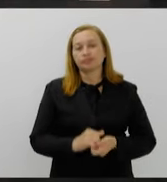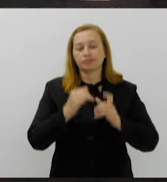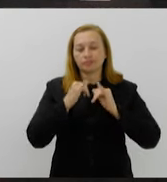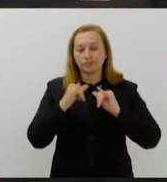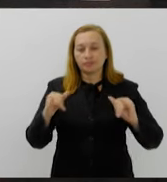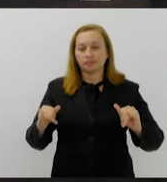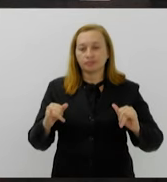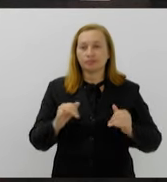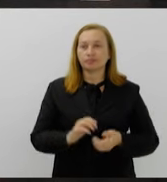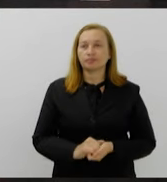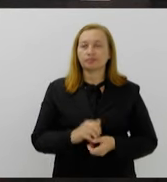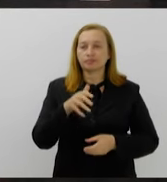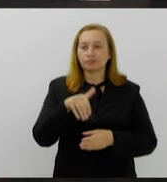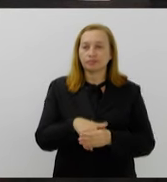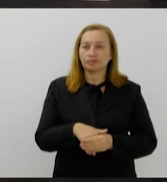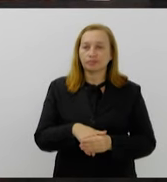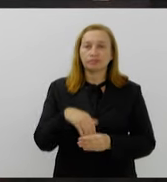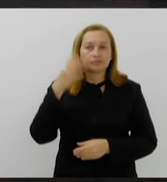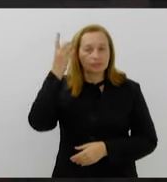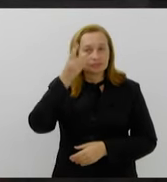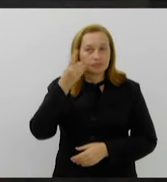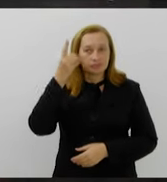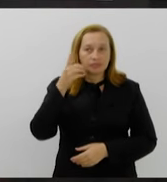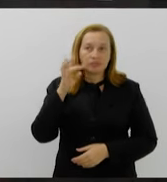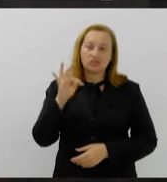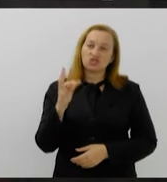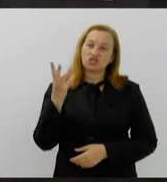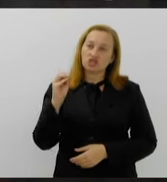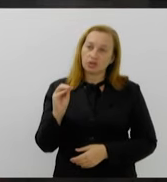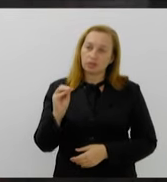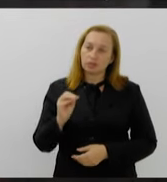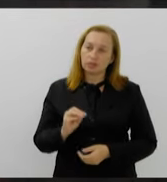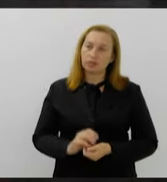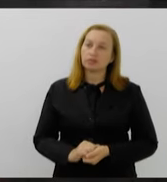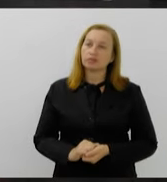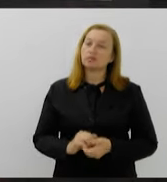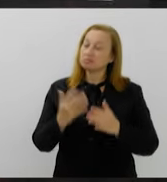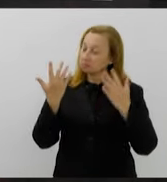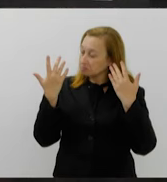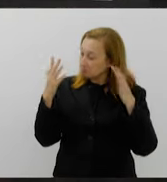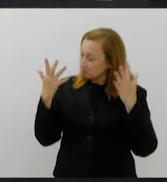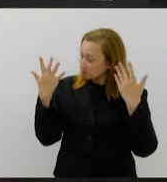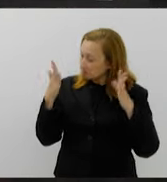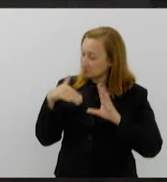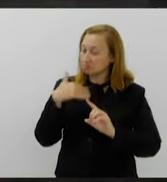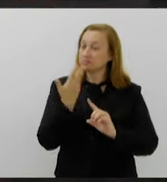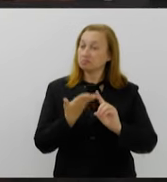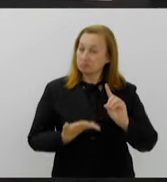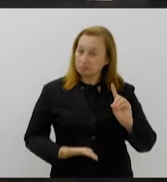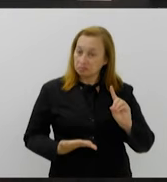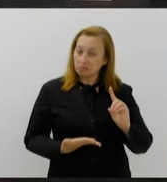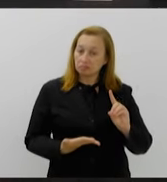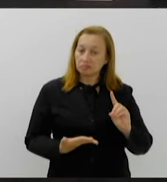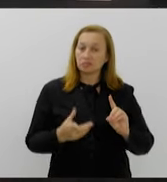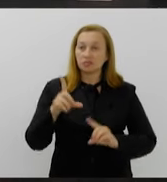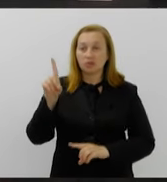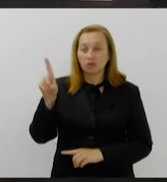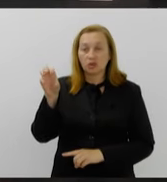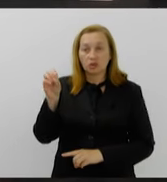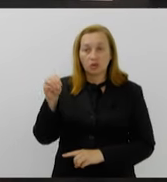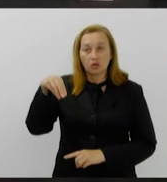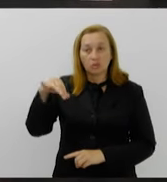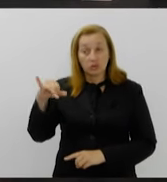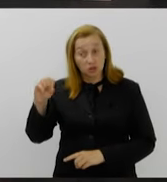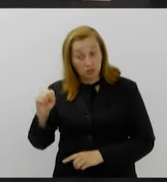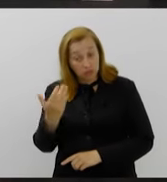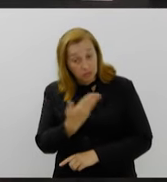declaração de voto Deputado autor Thiago Rangel desde já parabenizo a homenagem a seor Domingos grande